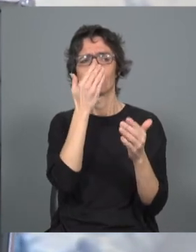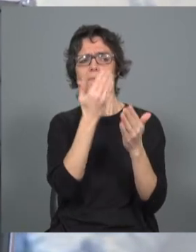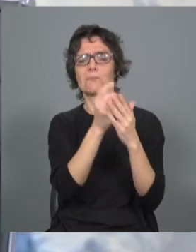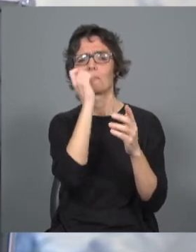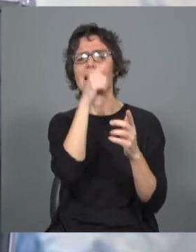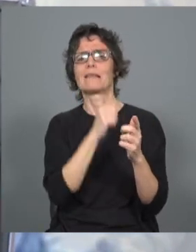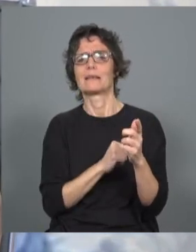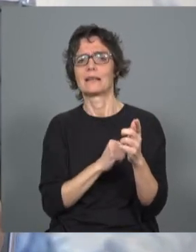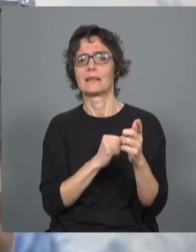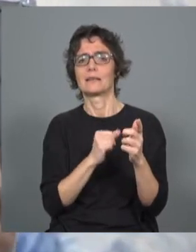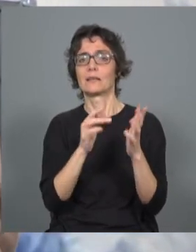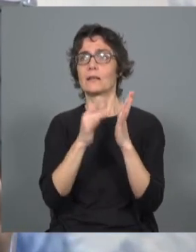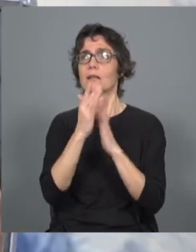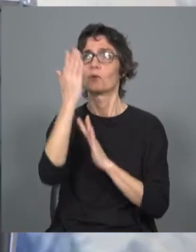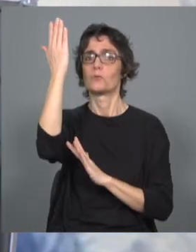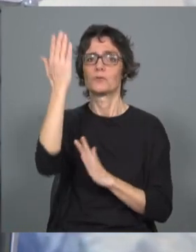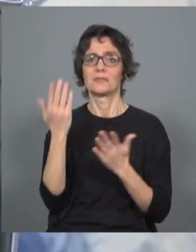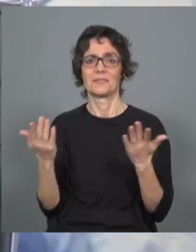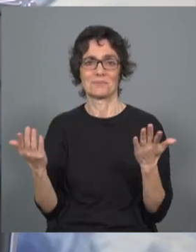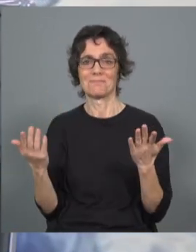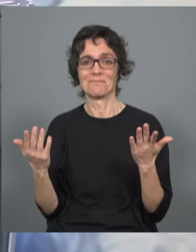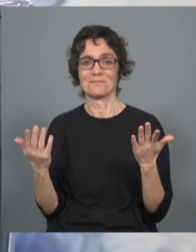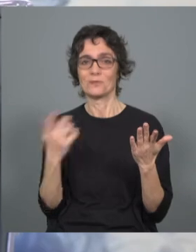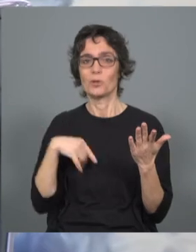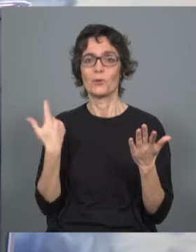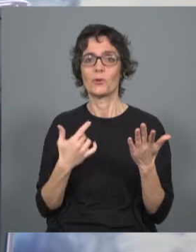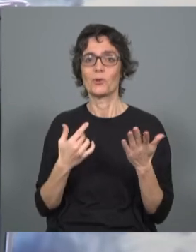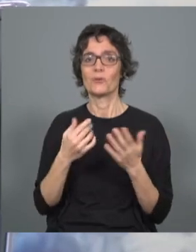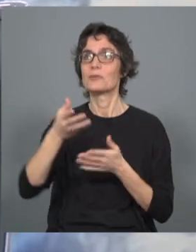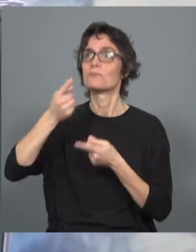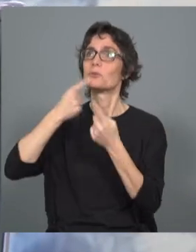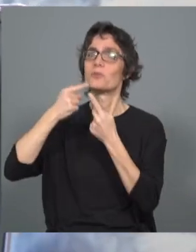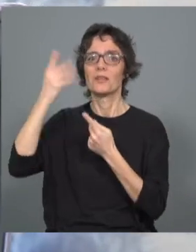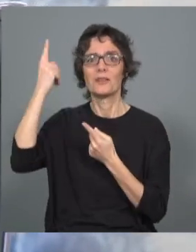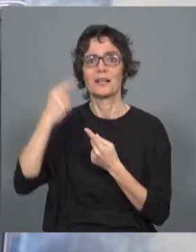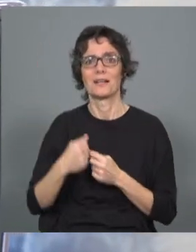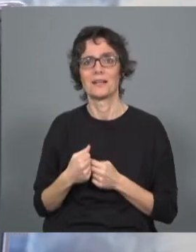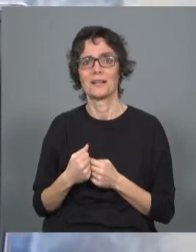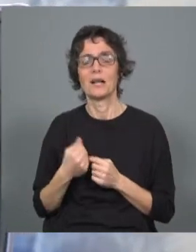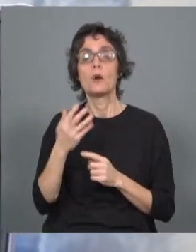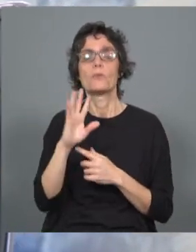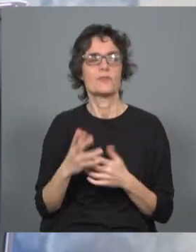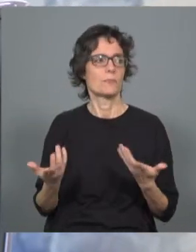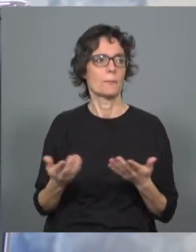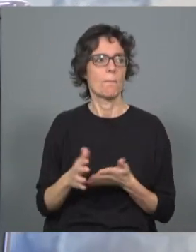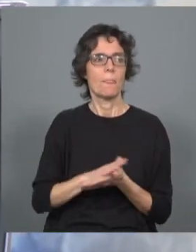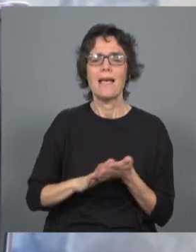enfim, mais catequista do que isto não existe, mas mudou as coisas pequeninas, a burocracia